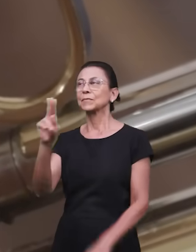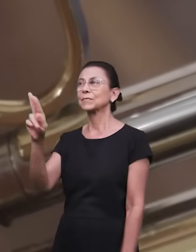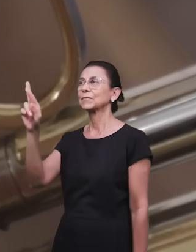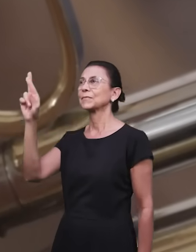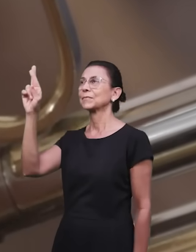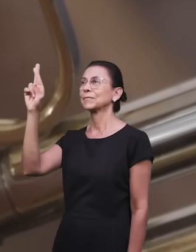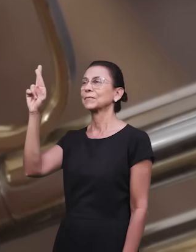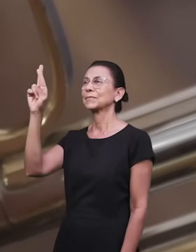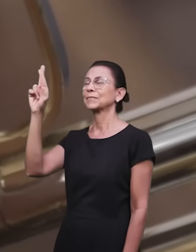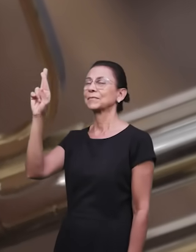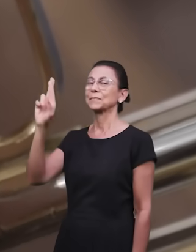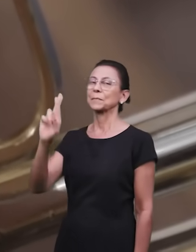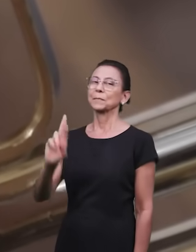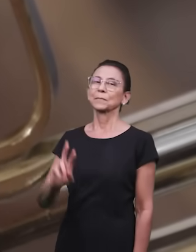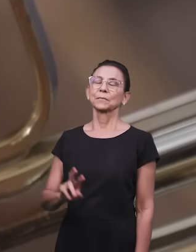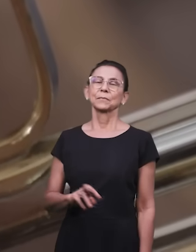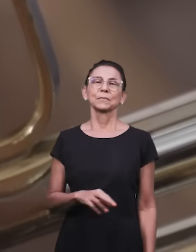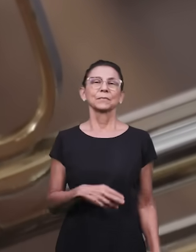louvar,